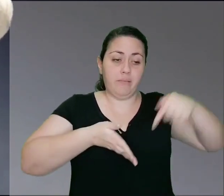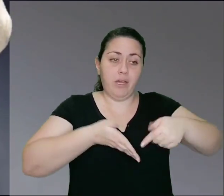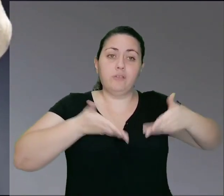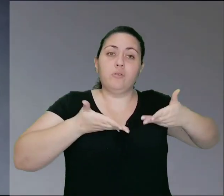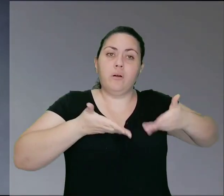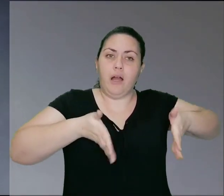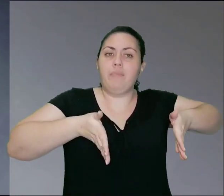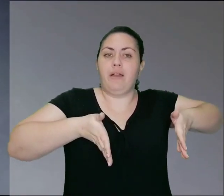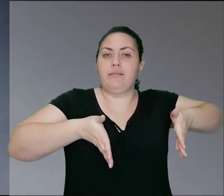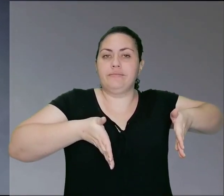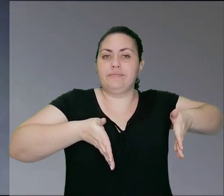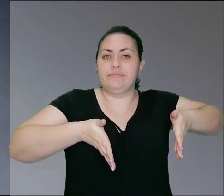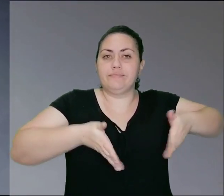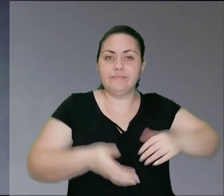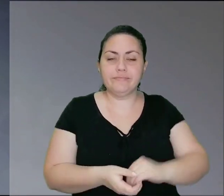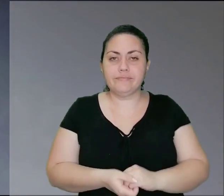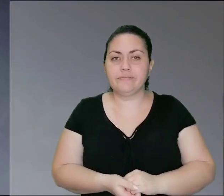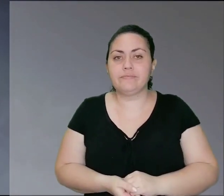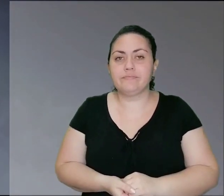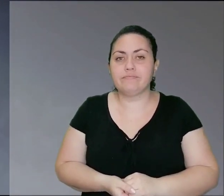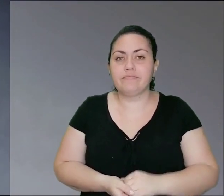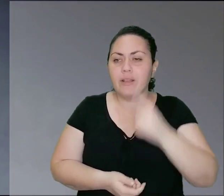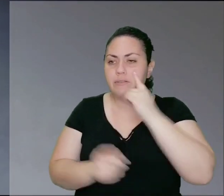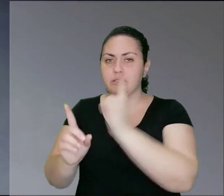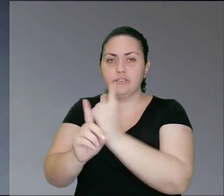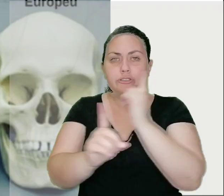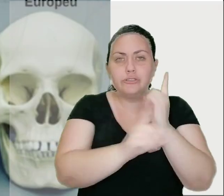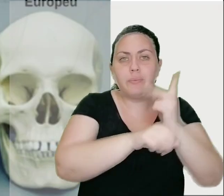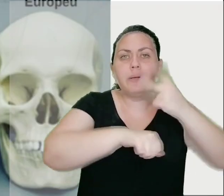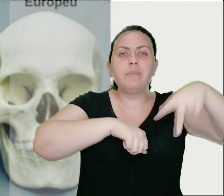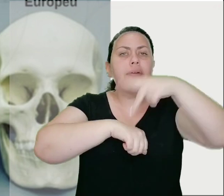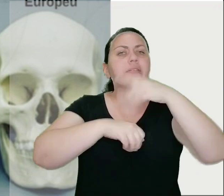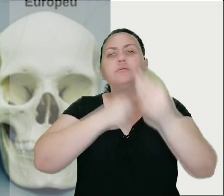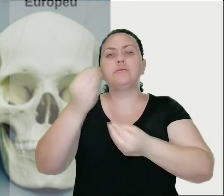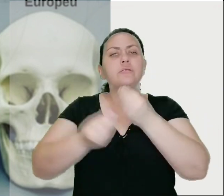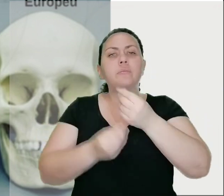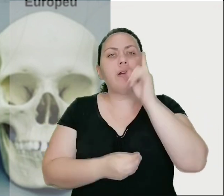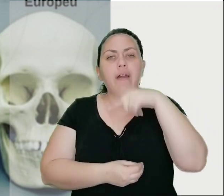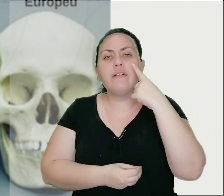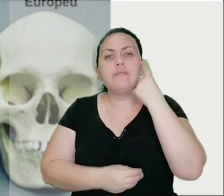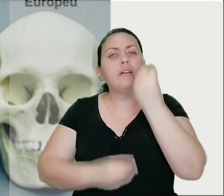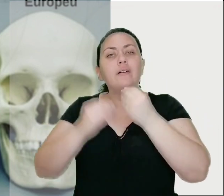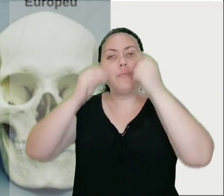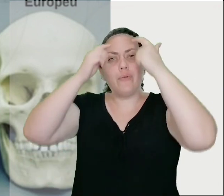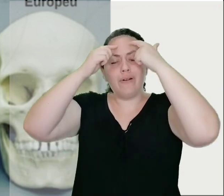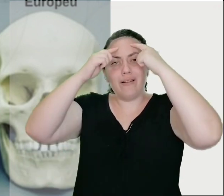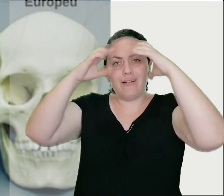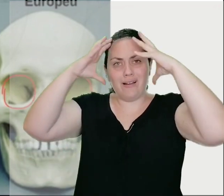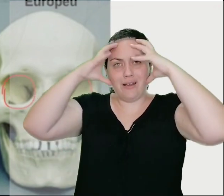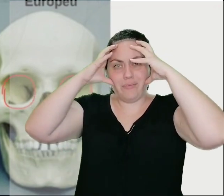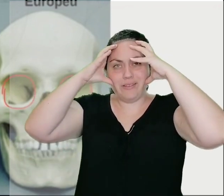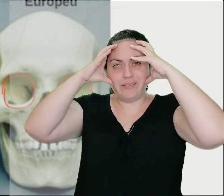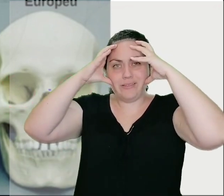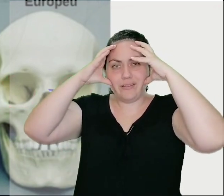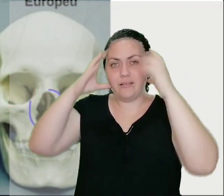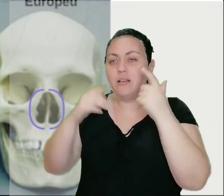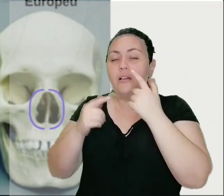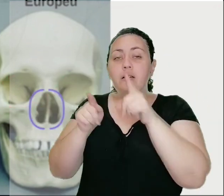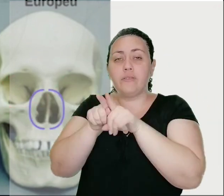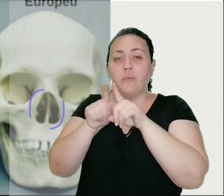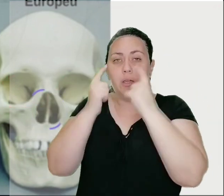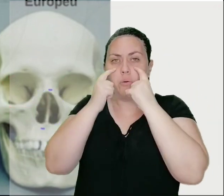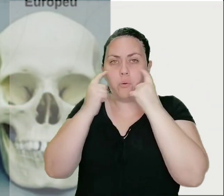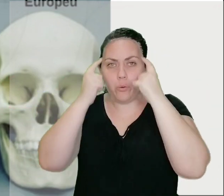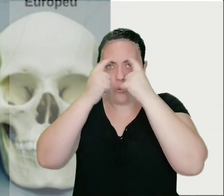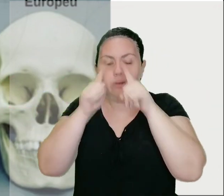ângulo inferior é mais aberto. Para identificação de etnia, é feita análise do formato craniano, órbitas e